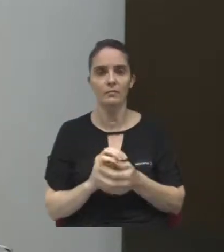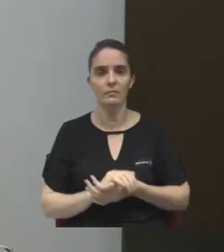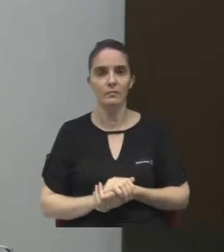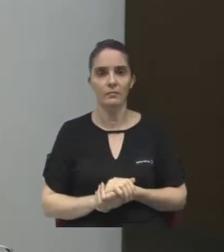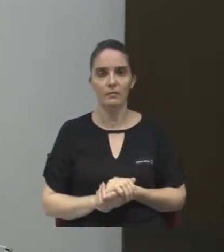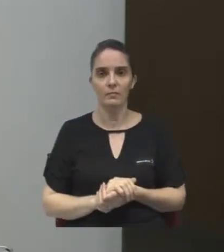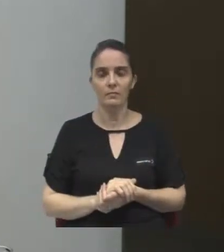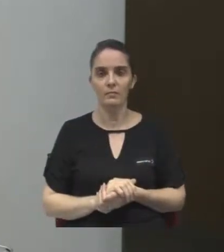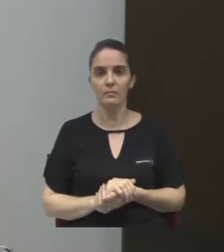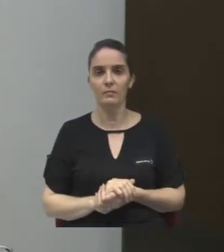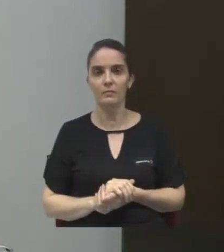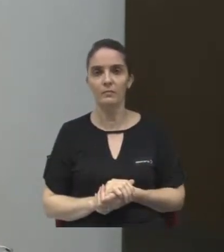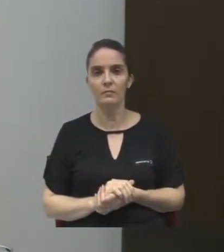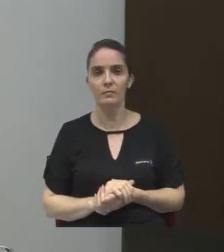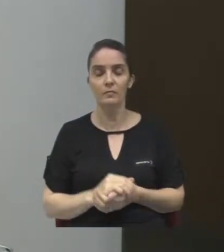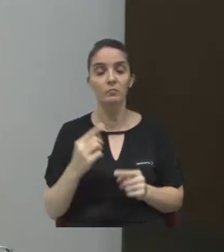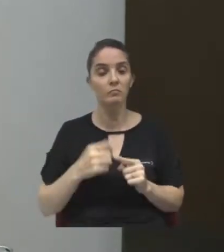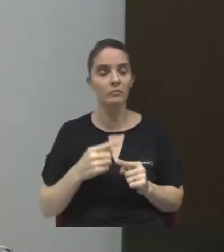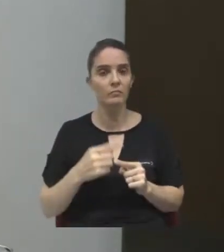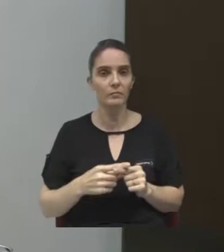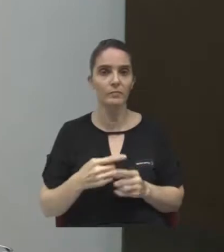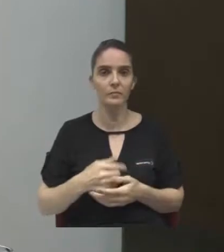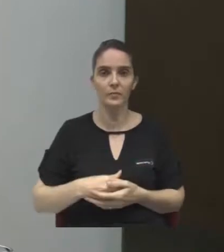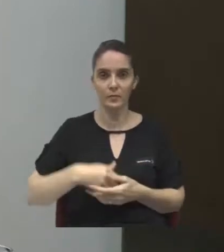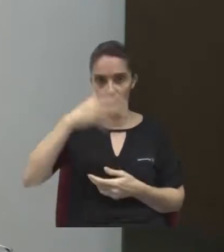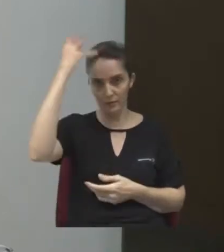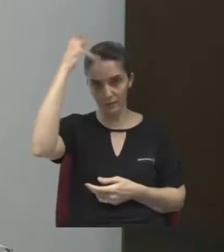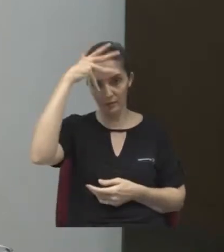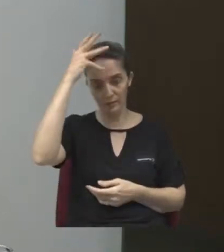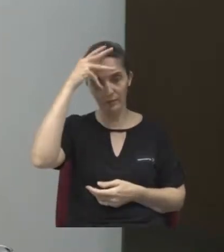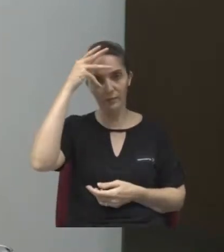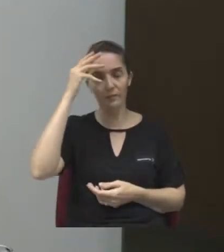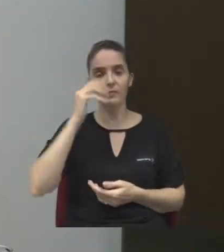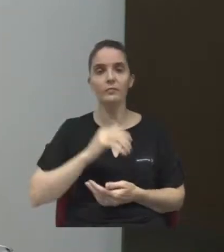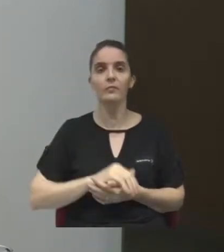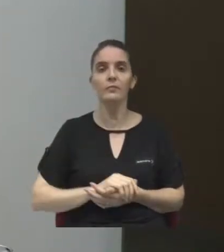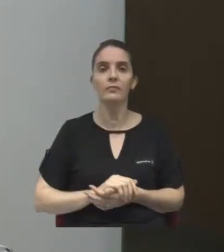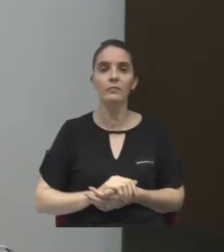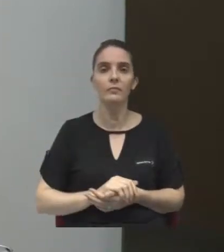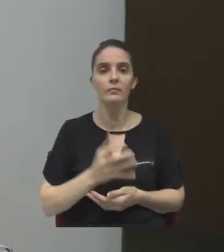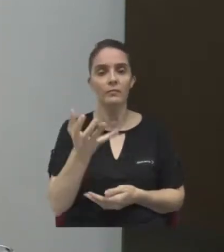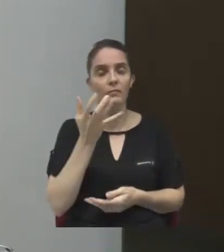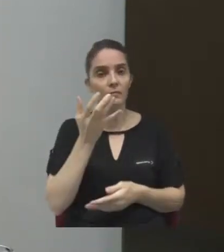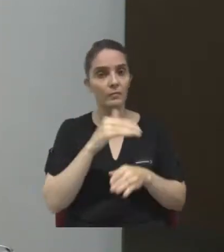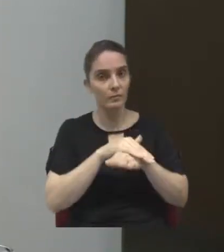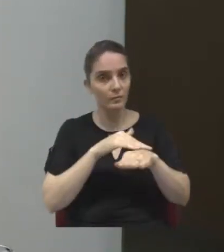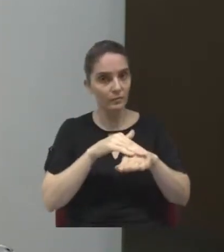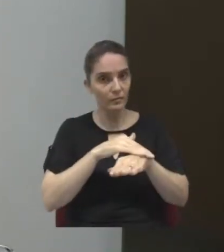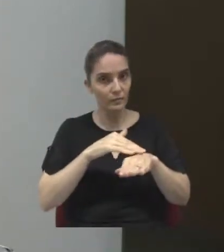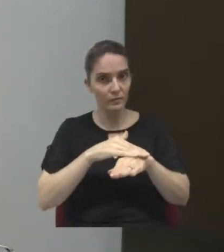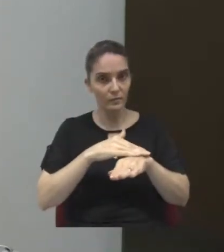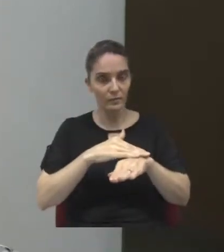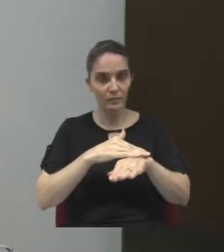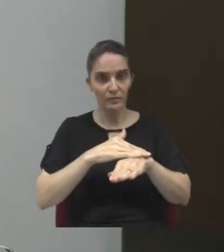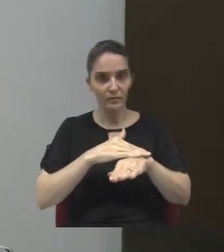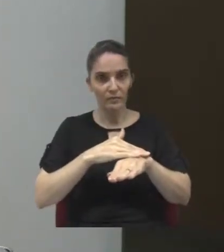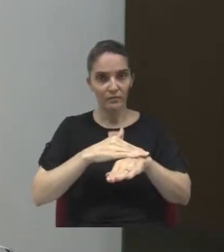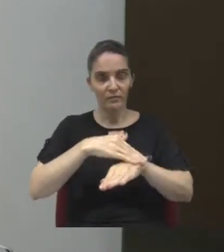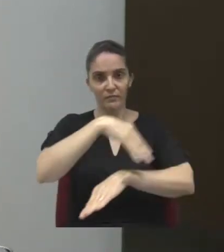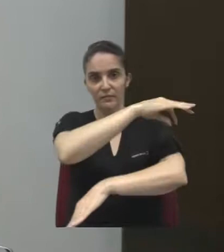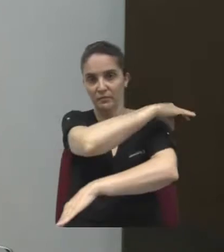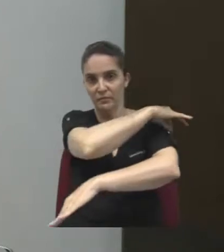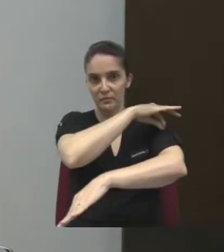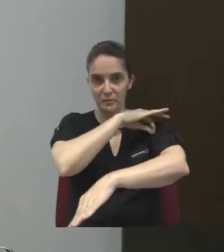tirar, muitas vezes, o ruído que existe no diálogo entre Câmara Municipal